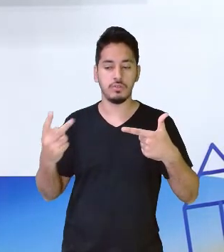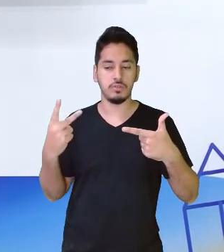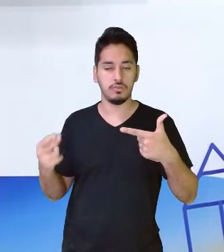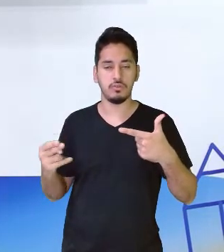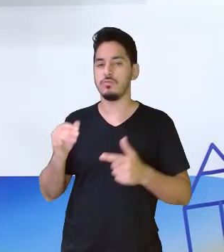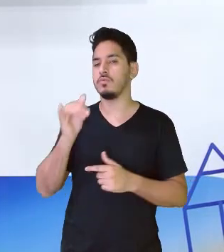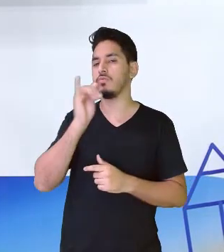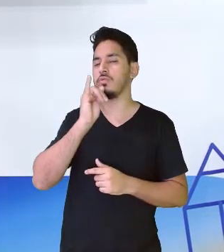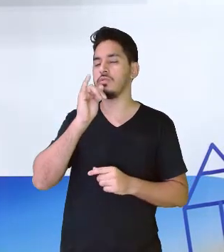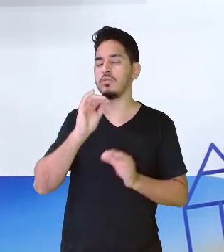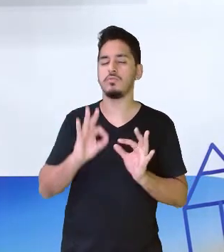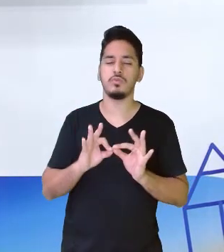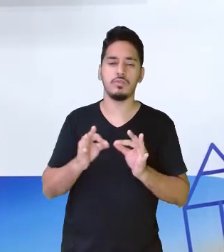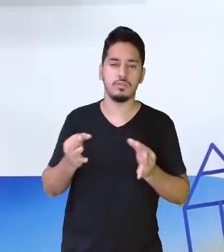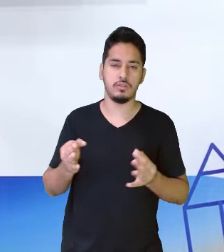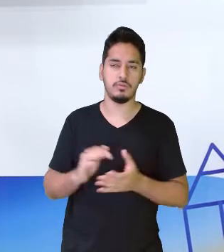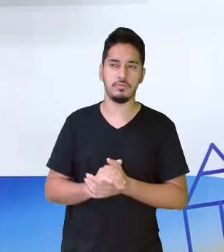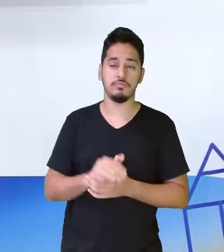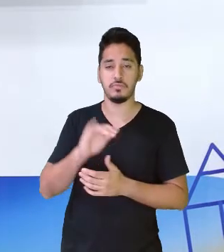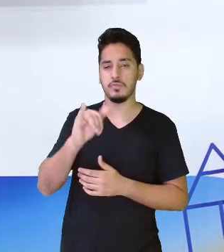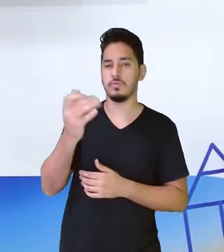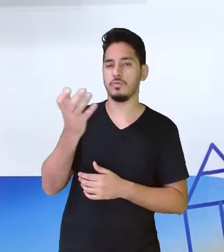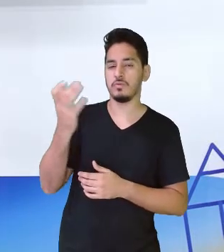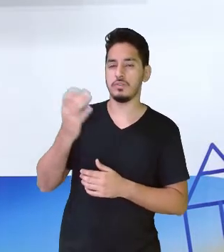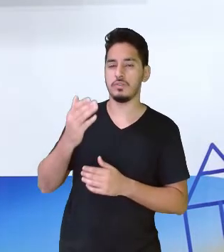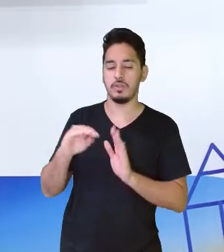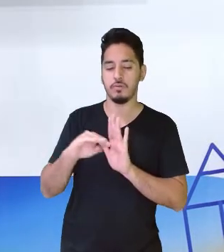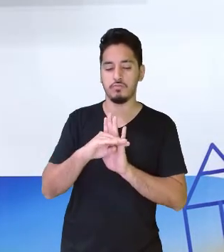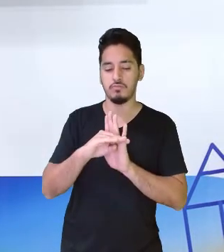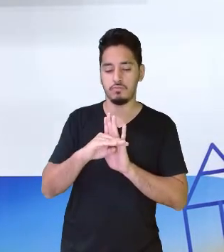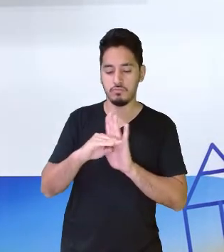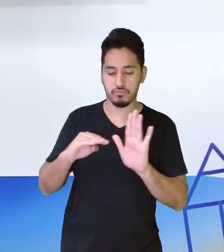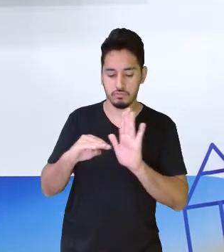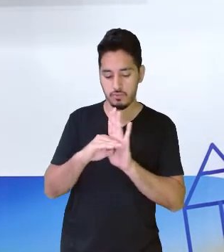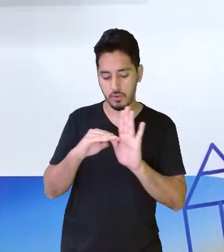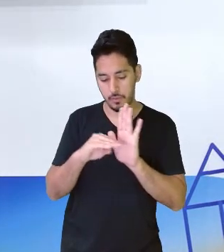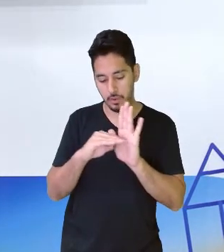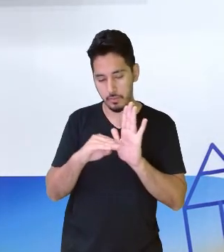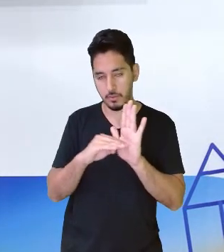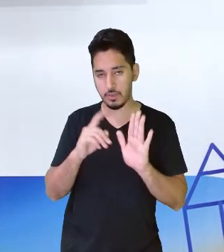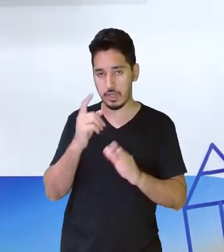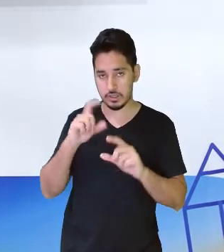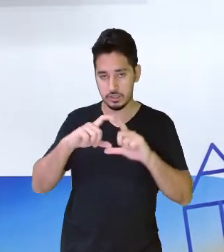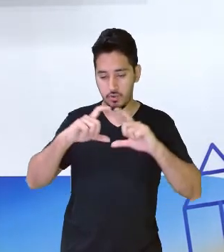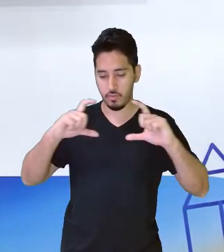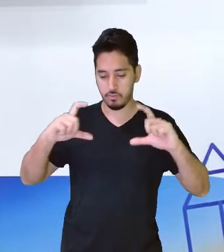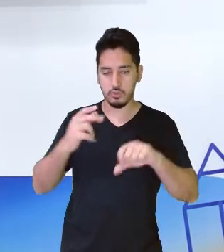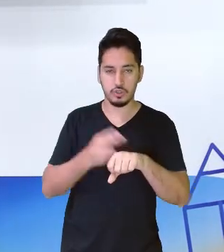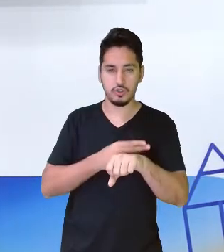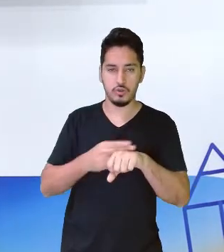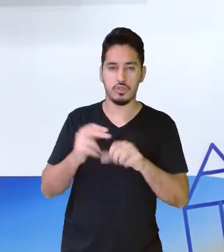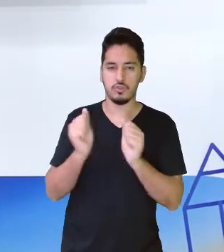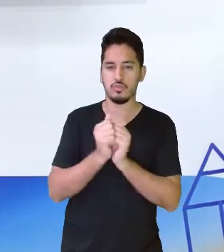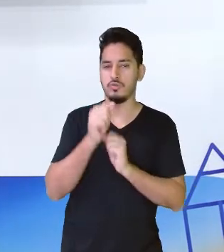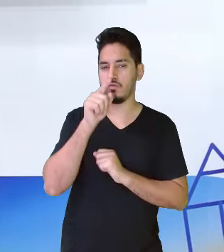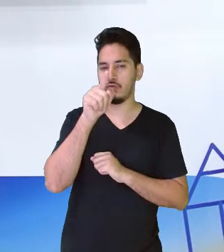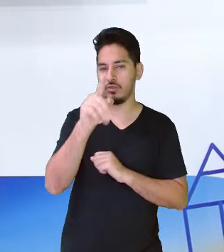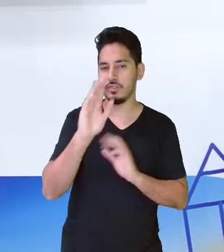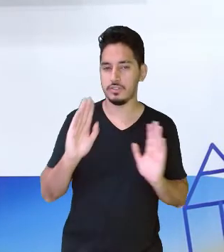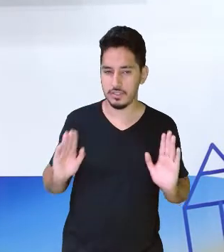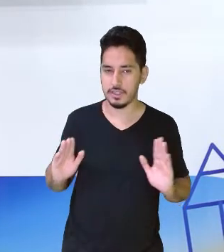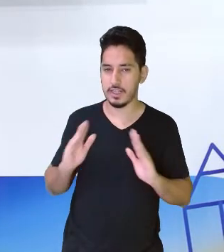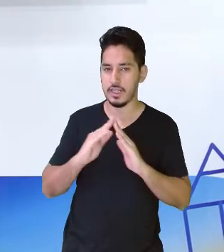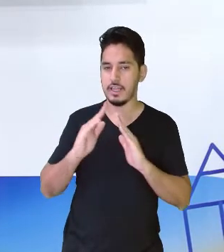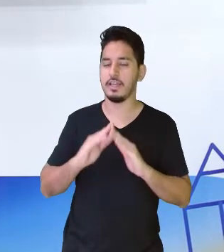Um exemplo simples, se eu quisesse dividir essa barra de chocolate com você que está aí